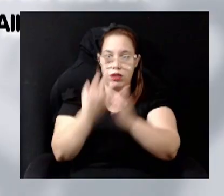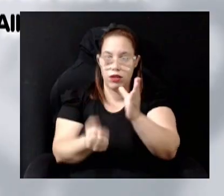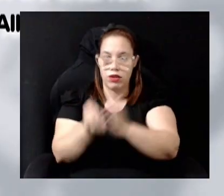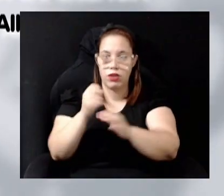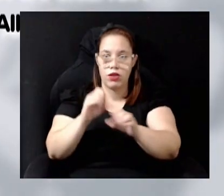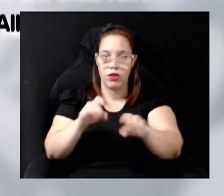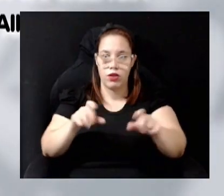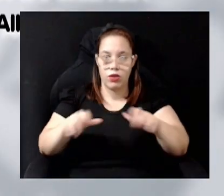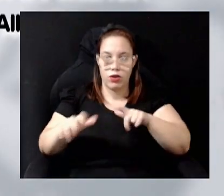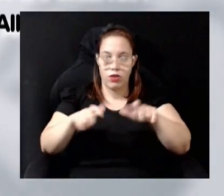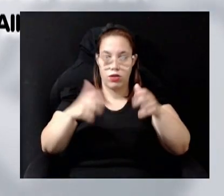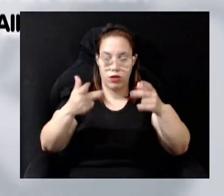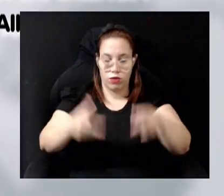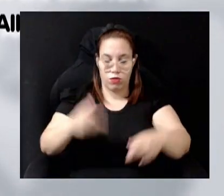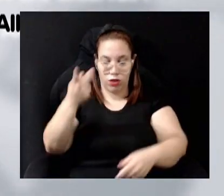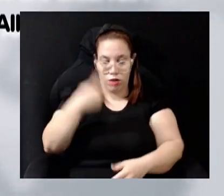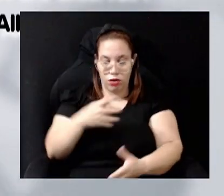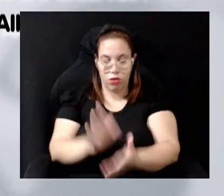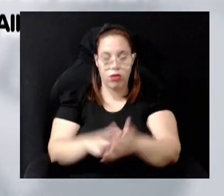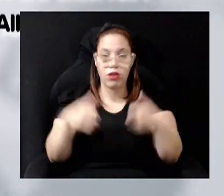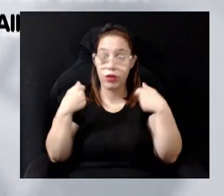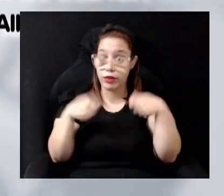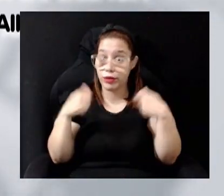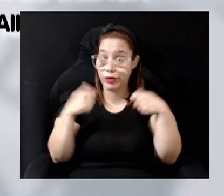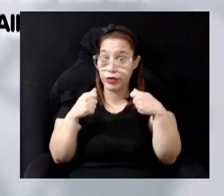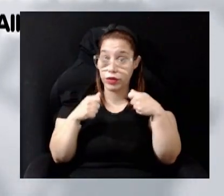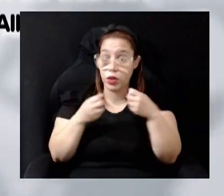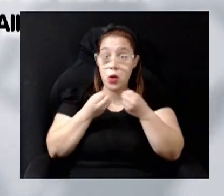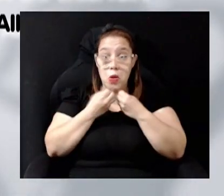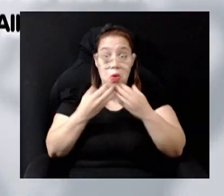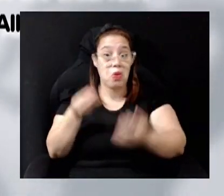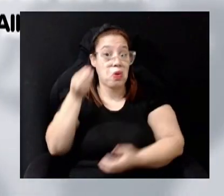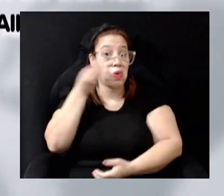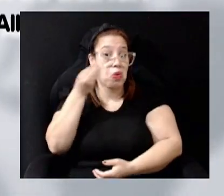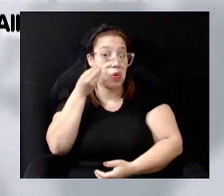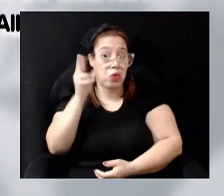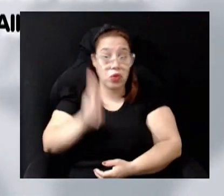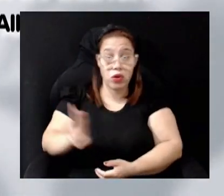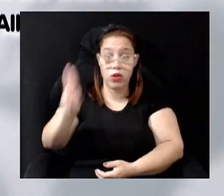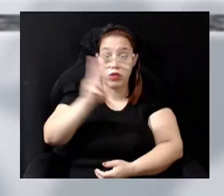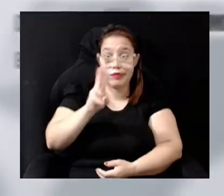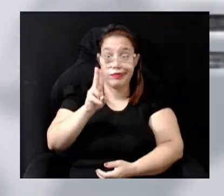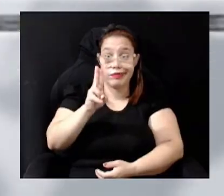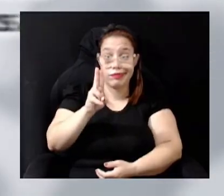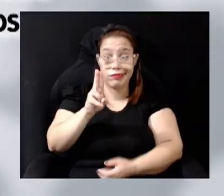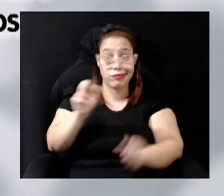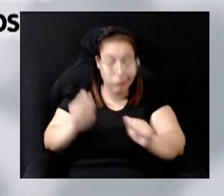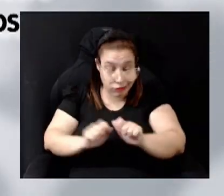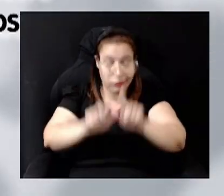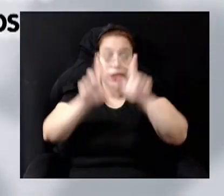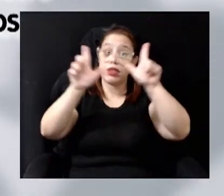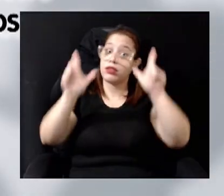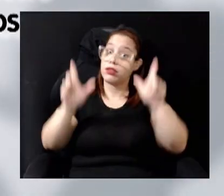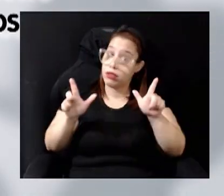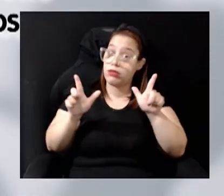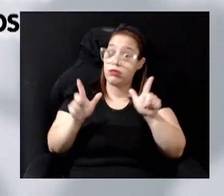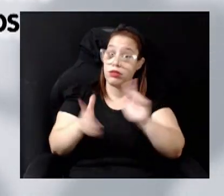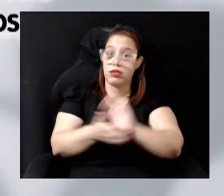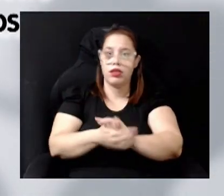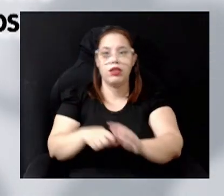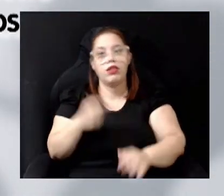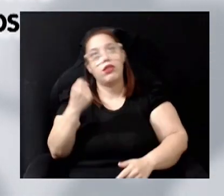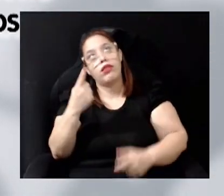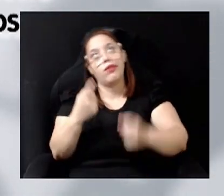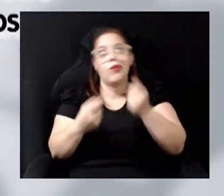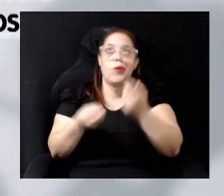pessoais, a necessidade de uma boa experiência do usuário tornou-se ainda mais evidente. Embora o conceito de